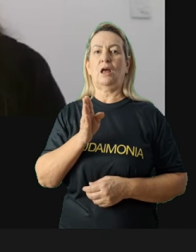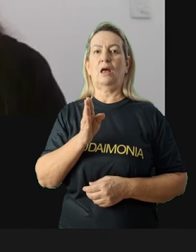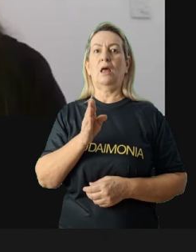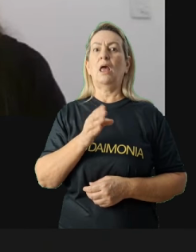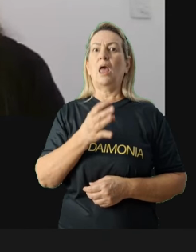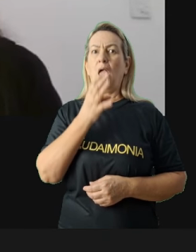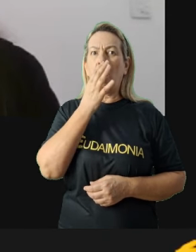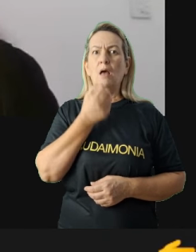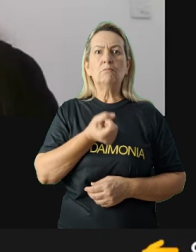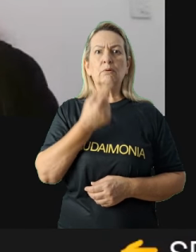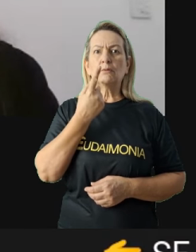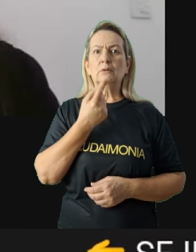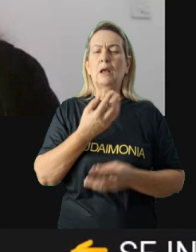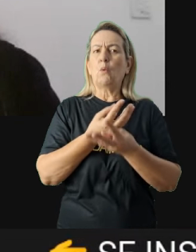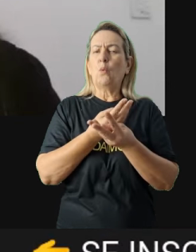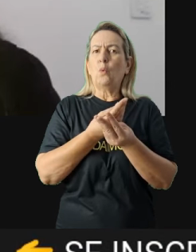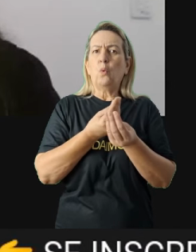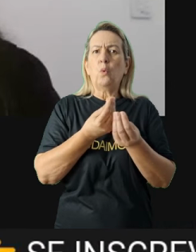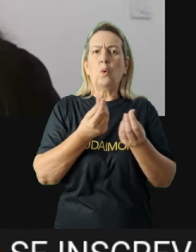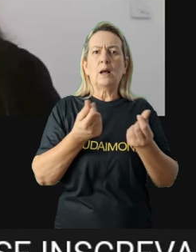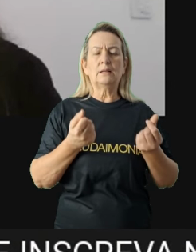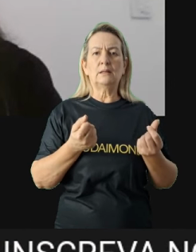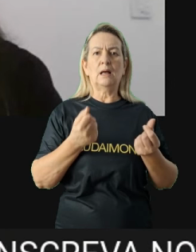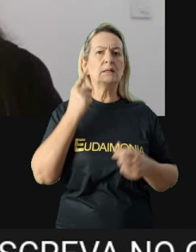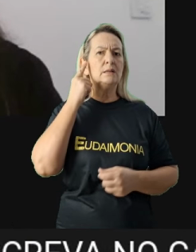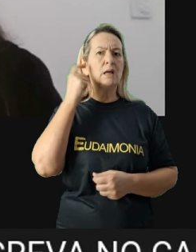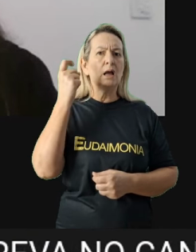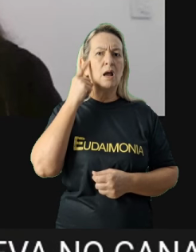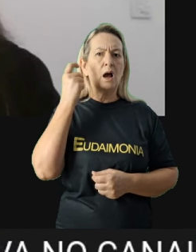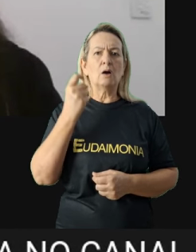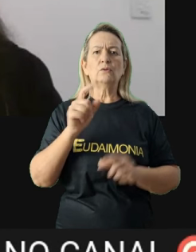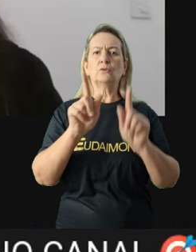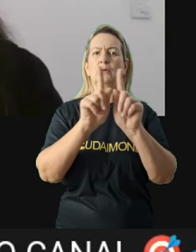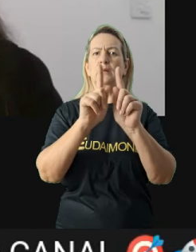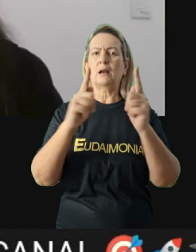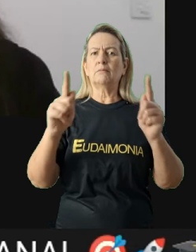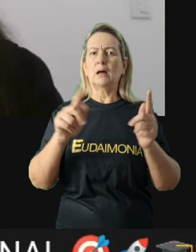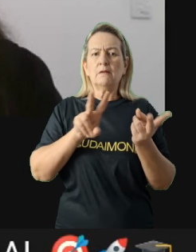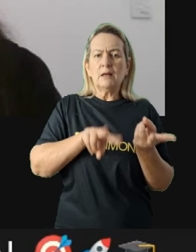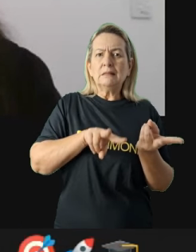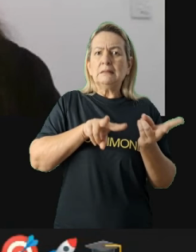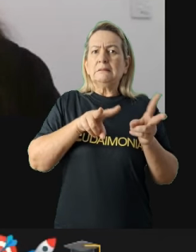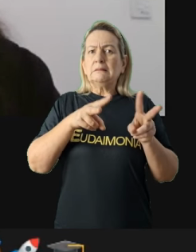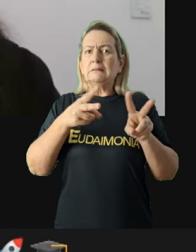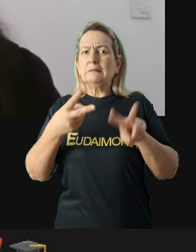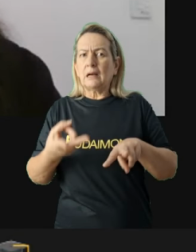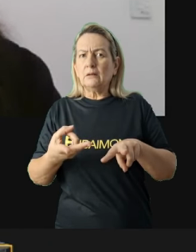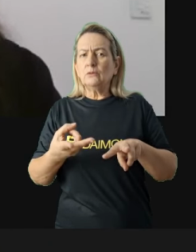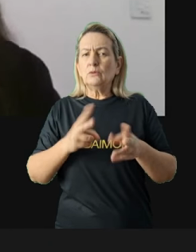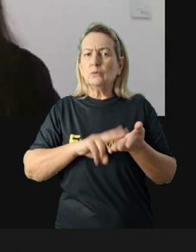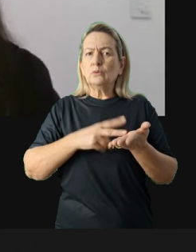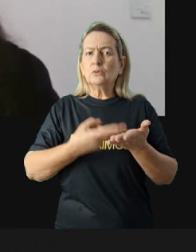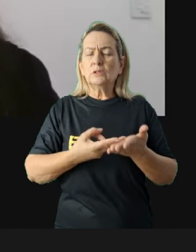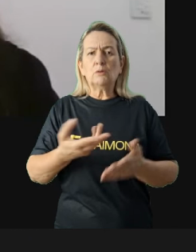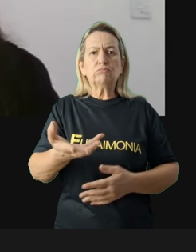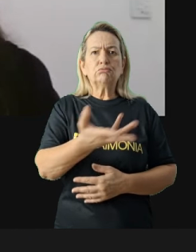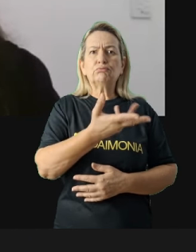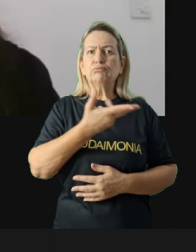oportunidade de usar, mas ele é fantástico, ele tem uma qualidade de identificação de áudio, de gramática para traduzir, que é